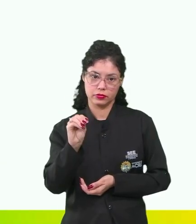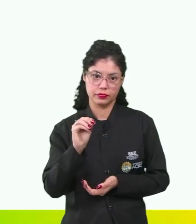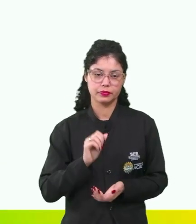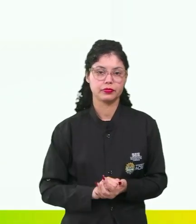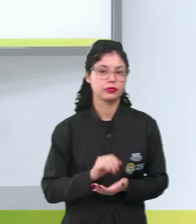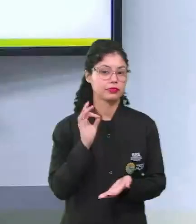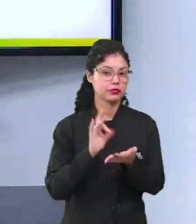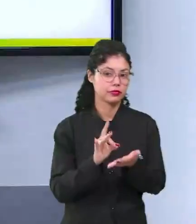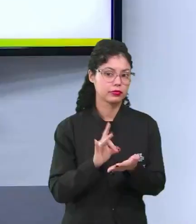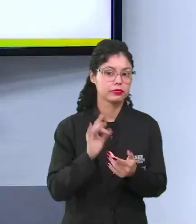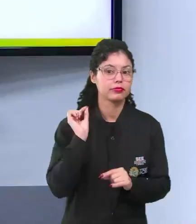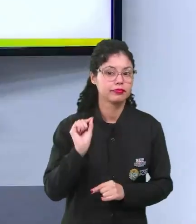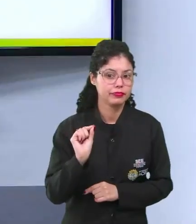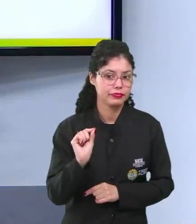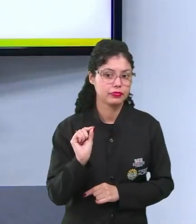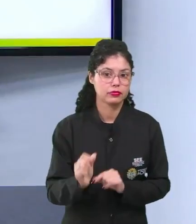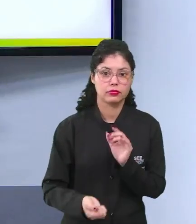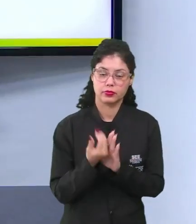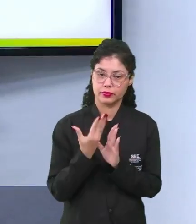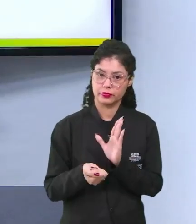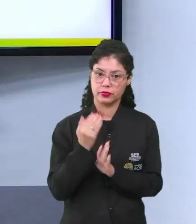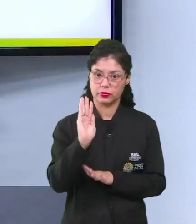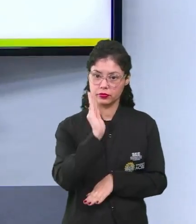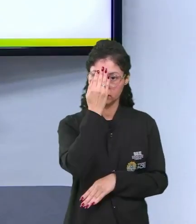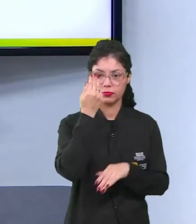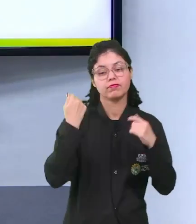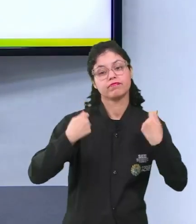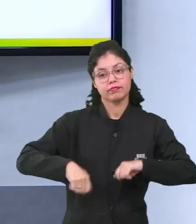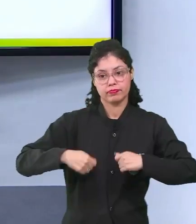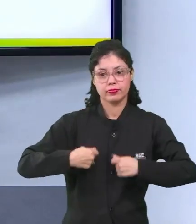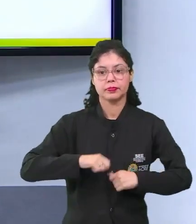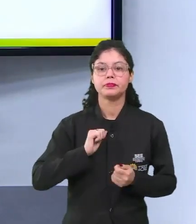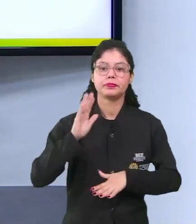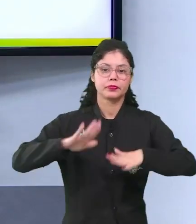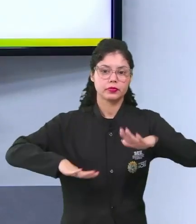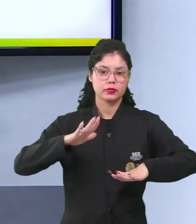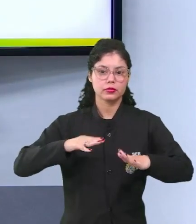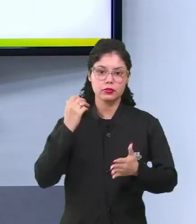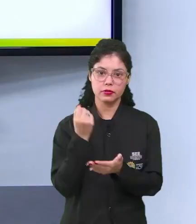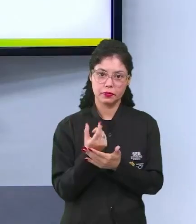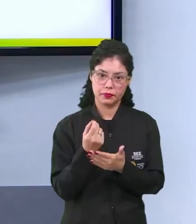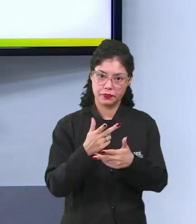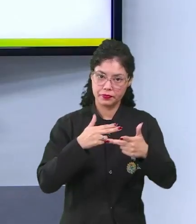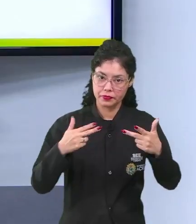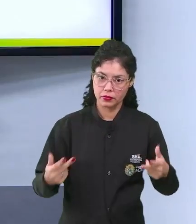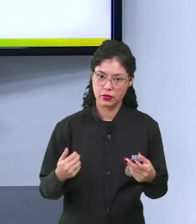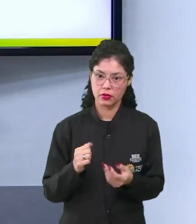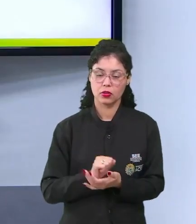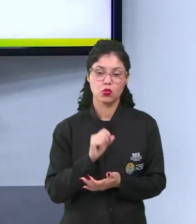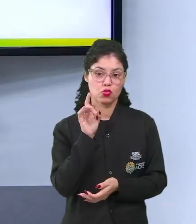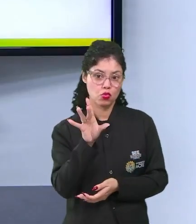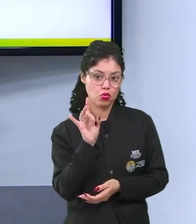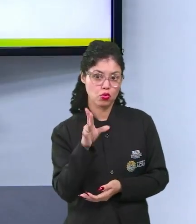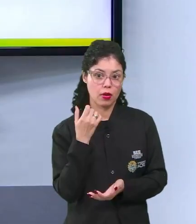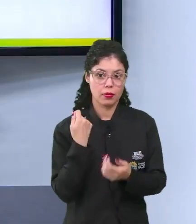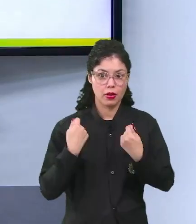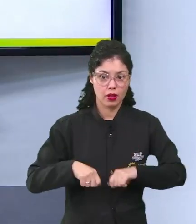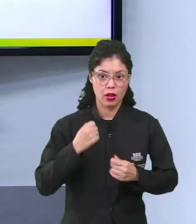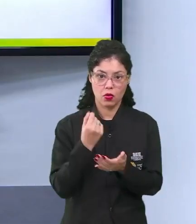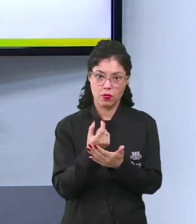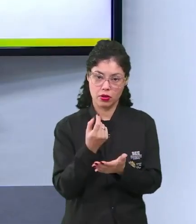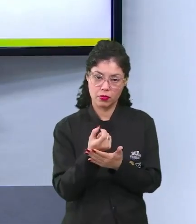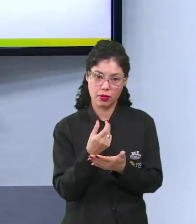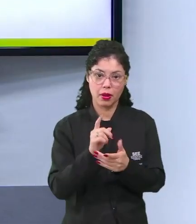na verdade, cria falsas necessidades. Então, muitas vezes eu compro coisas para consumir que até me